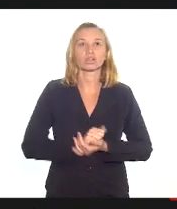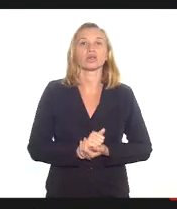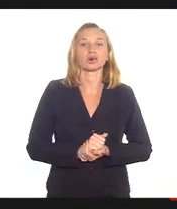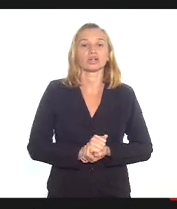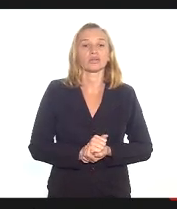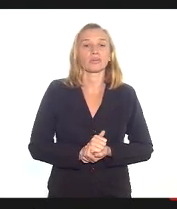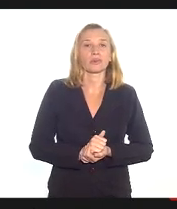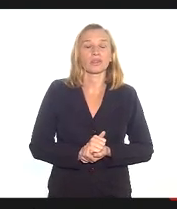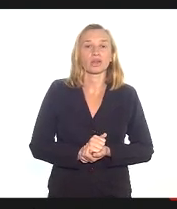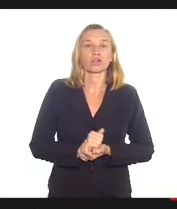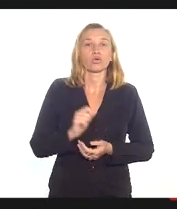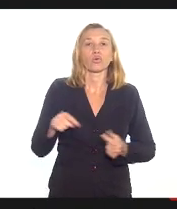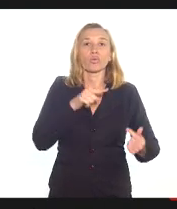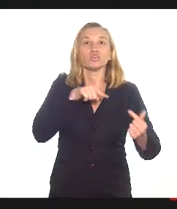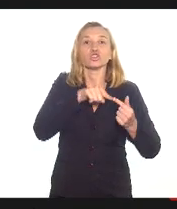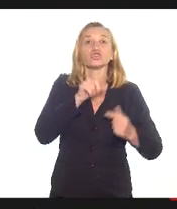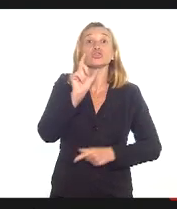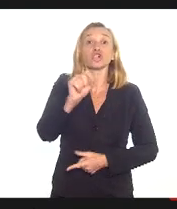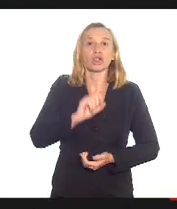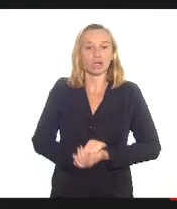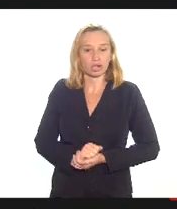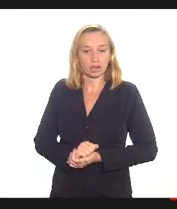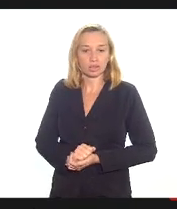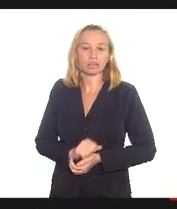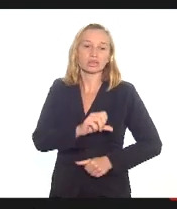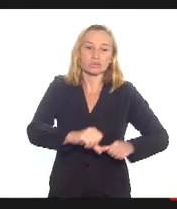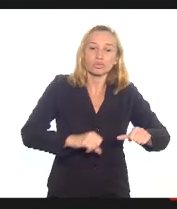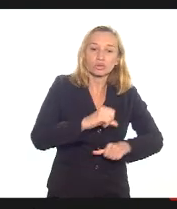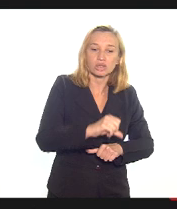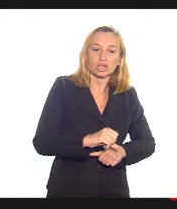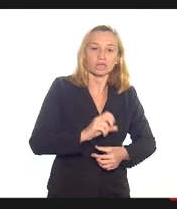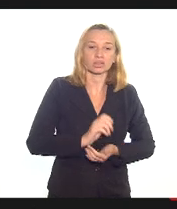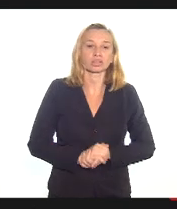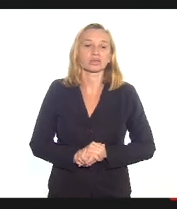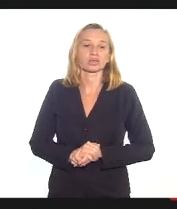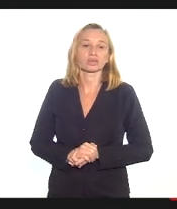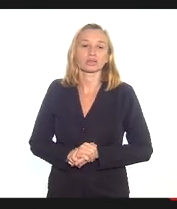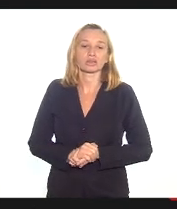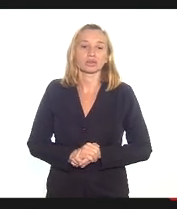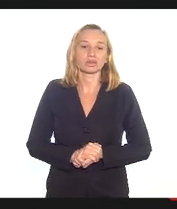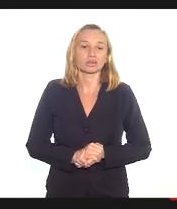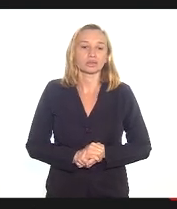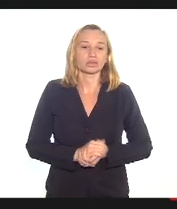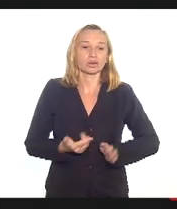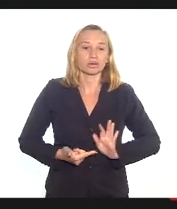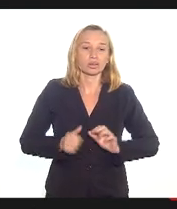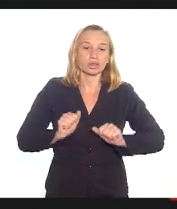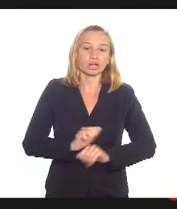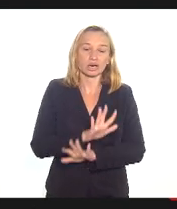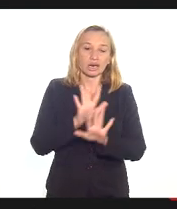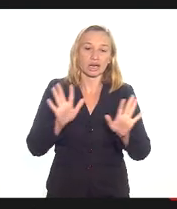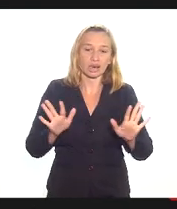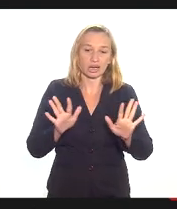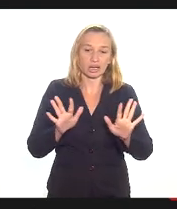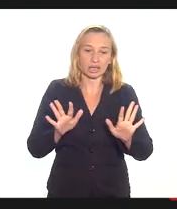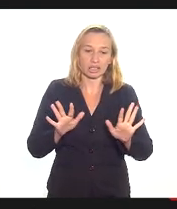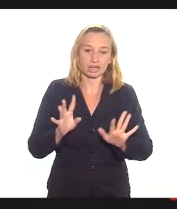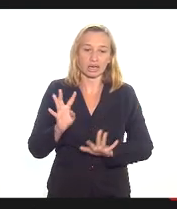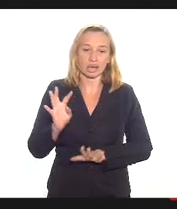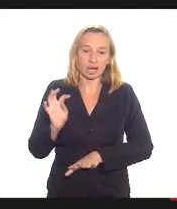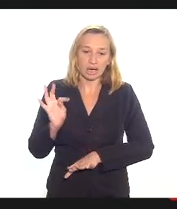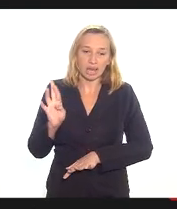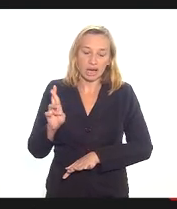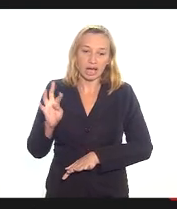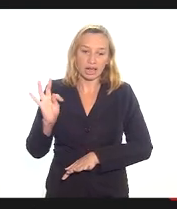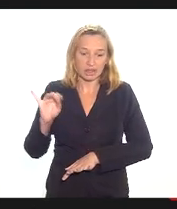E o objetivo dessa mudança foi trazer transparência aos critérios de rateio, porque